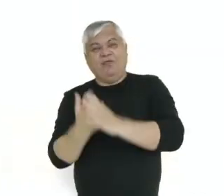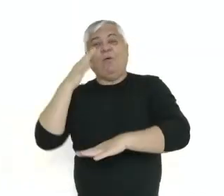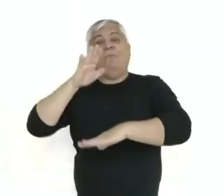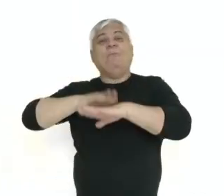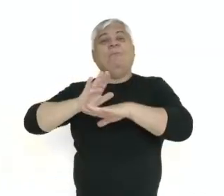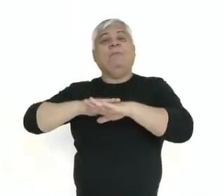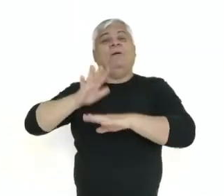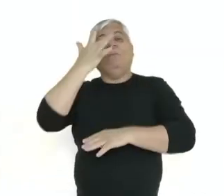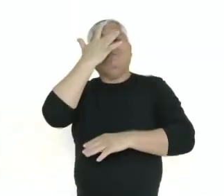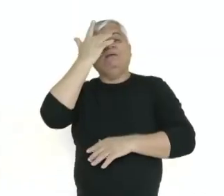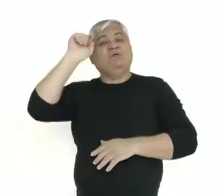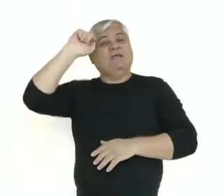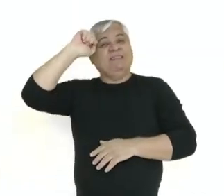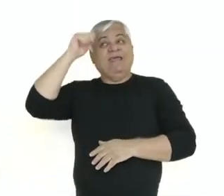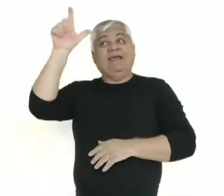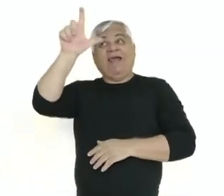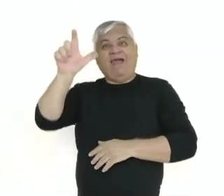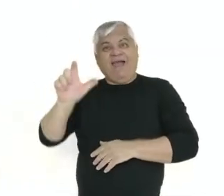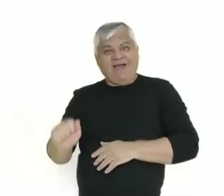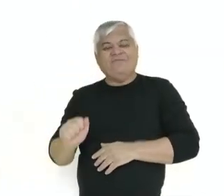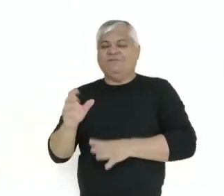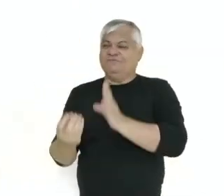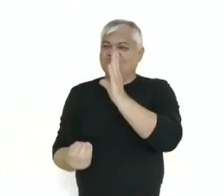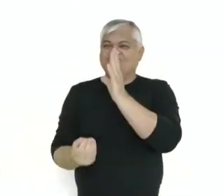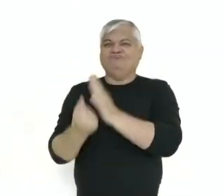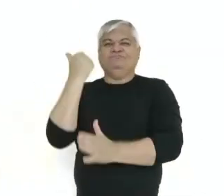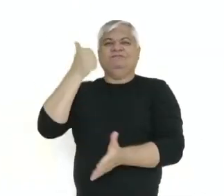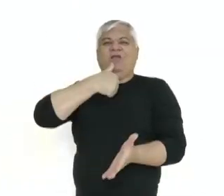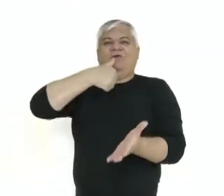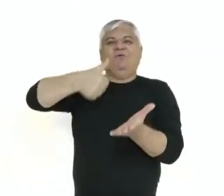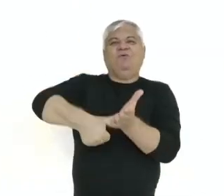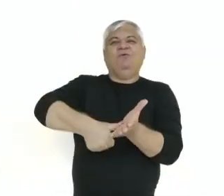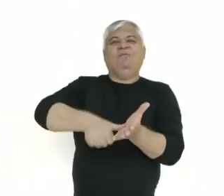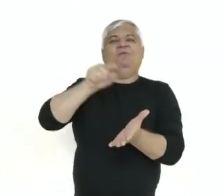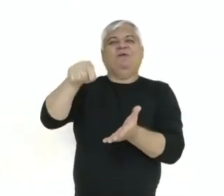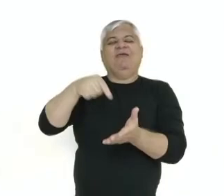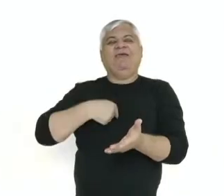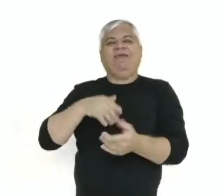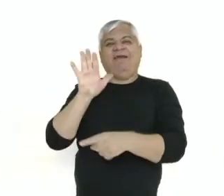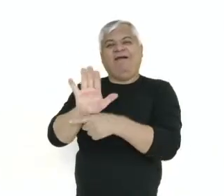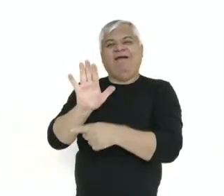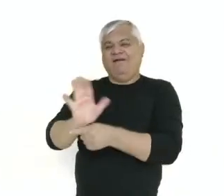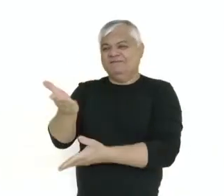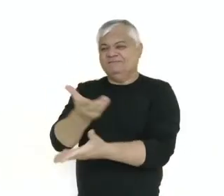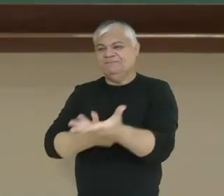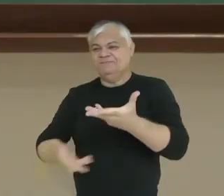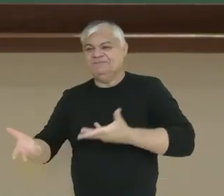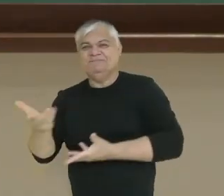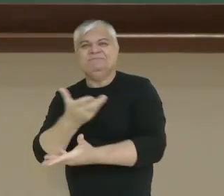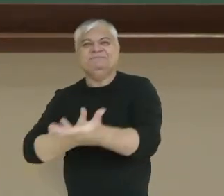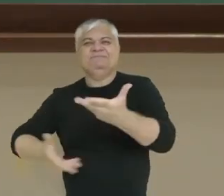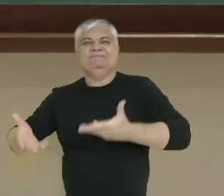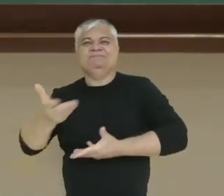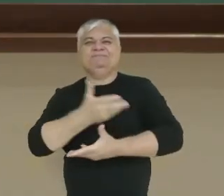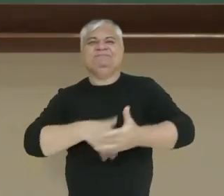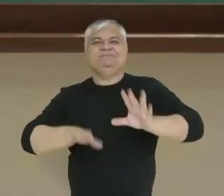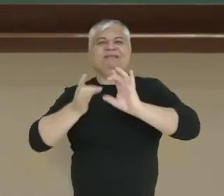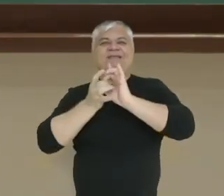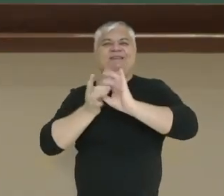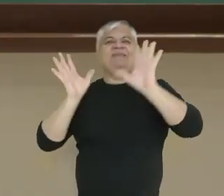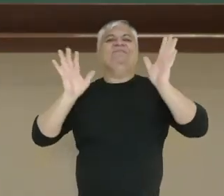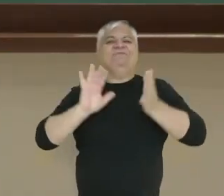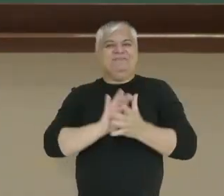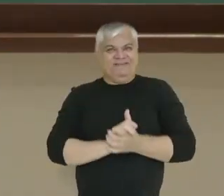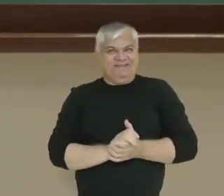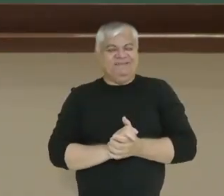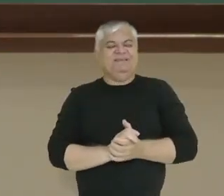afro-brasileiros, afrodescendentes, né, com o objetivo de um auxílio mútuo entre os recém-libertos. Então, eles já